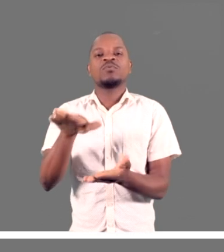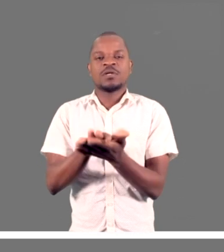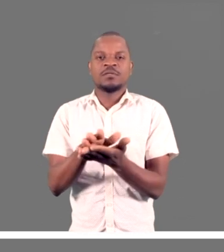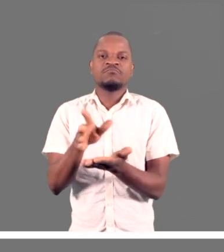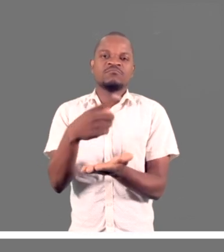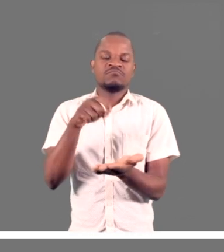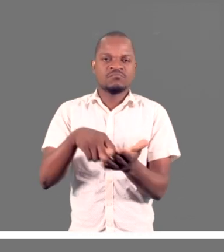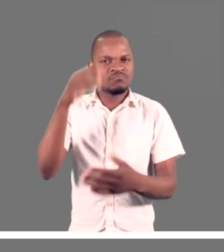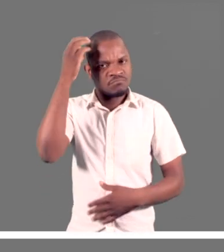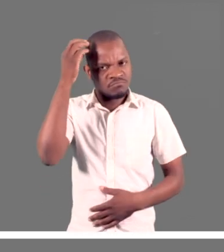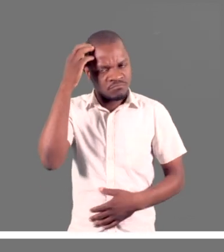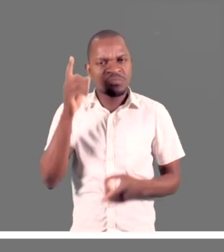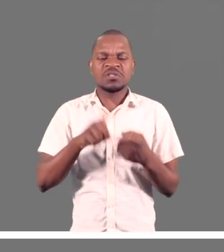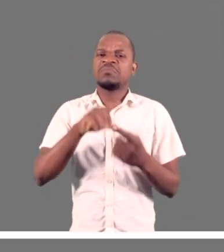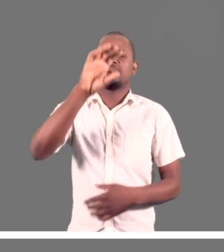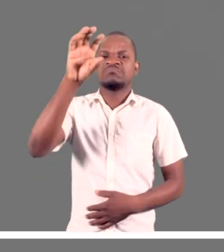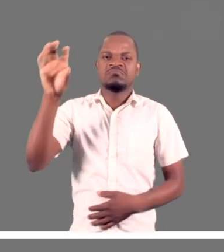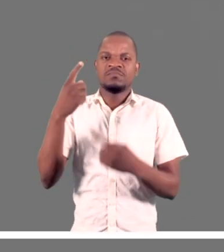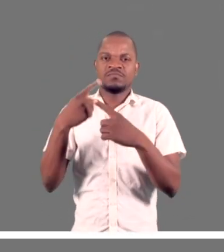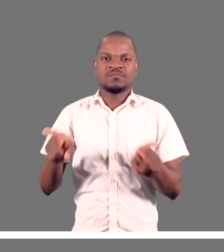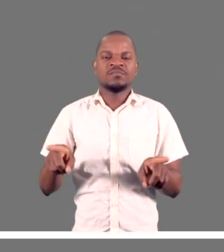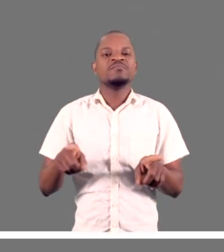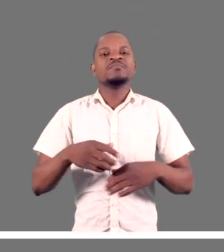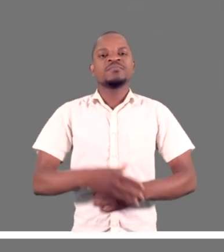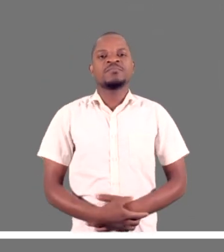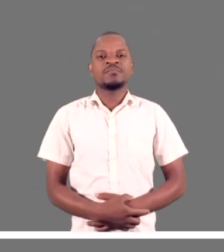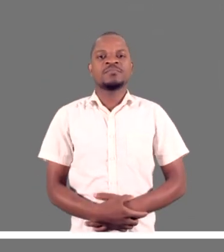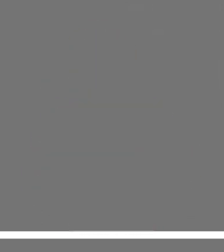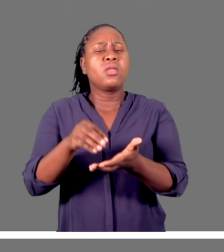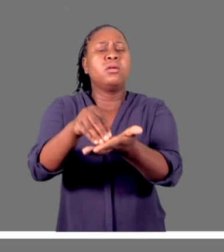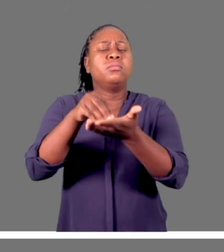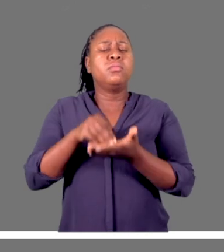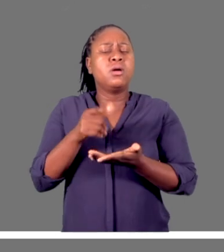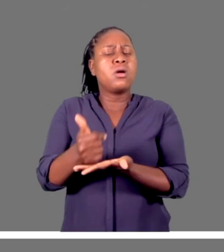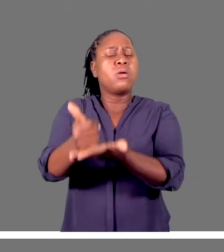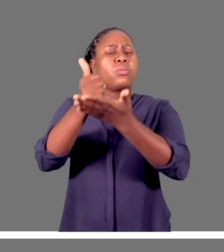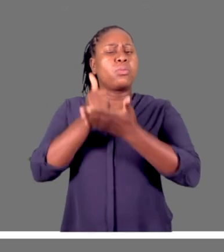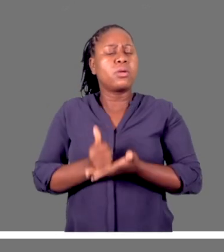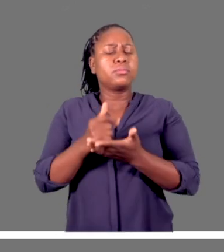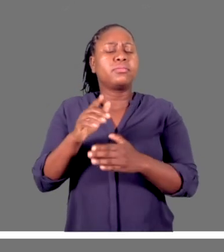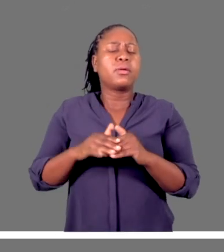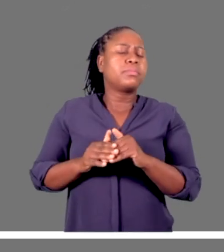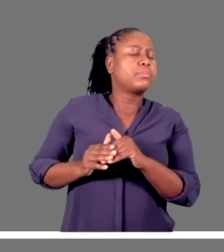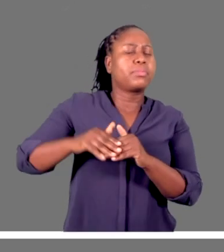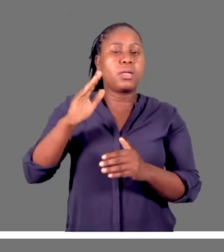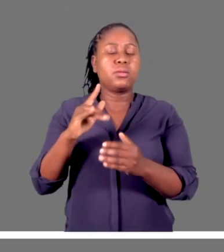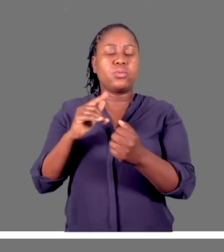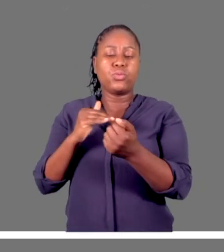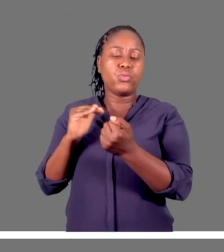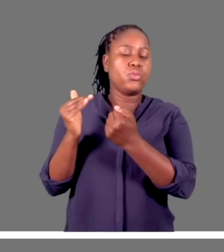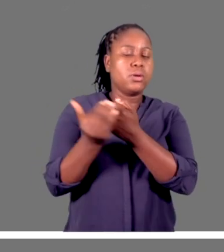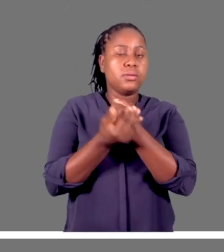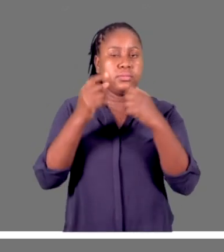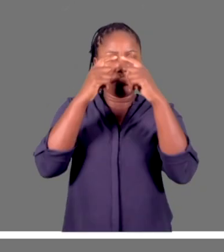aqui, que é Maputo, cidade, assim como província, e noutras delegações. Os beneficiários explicam a importância dos óculos